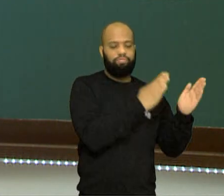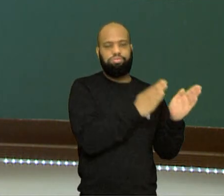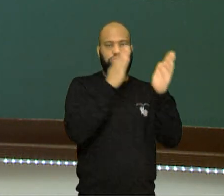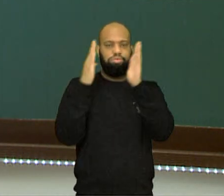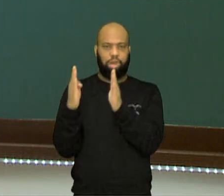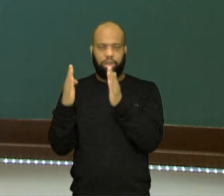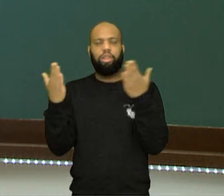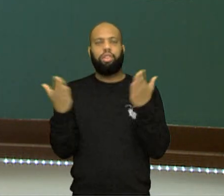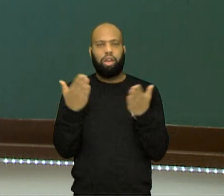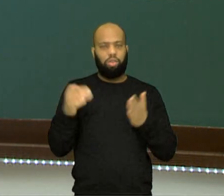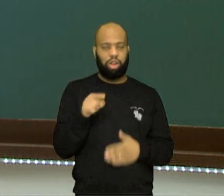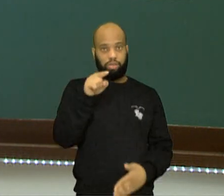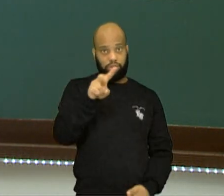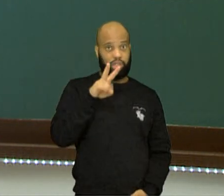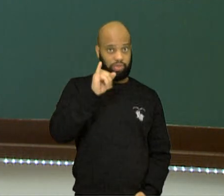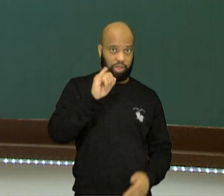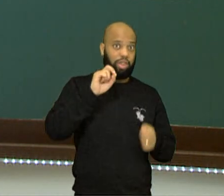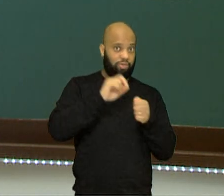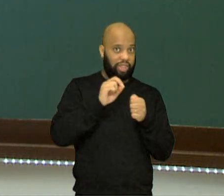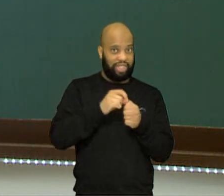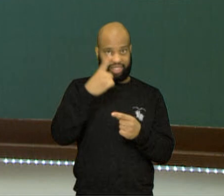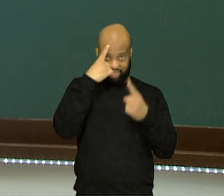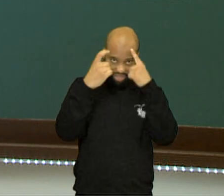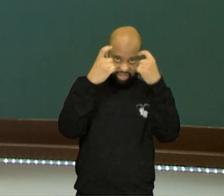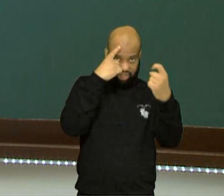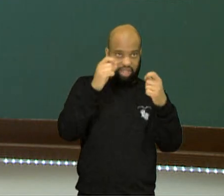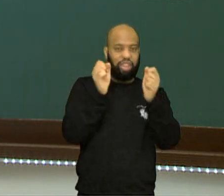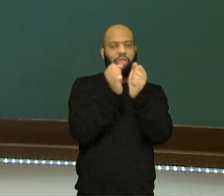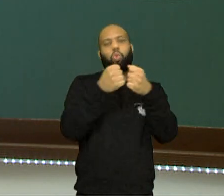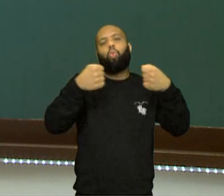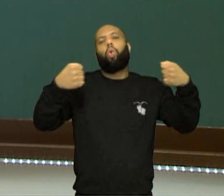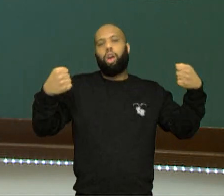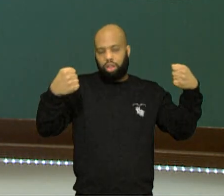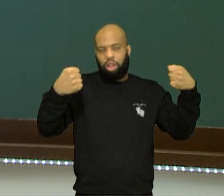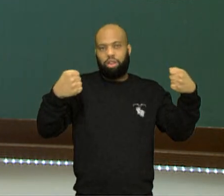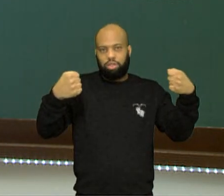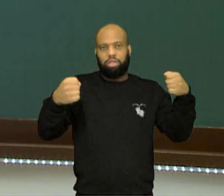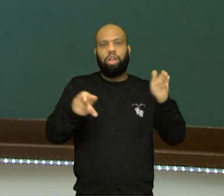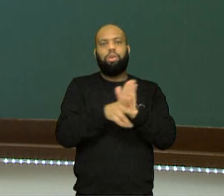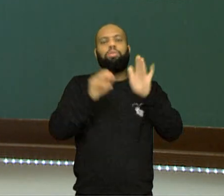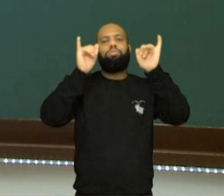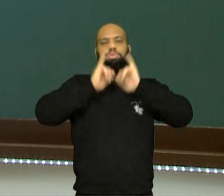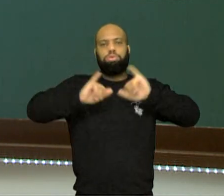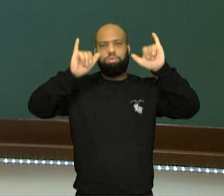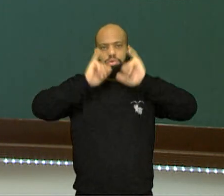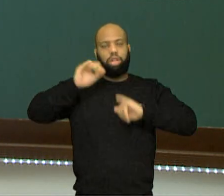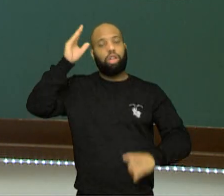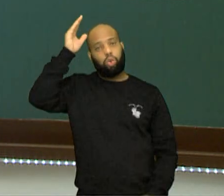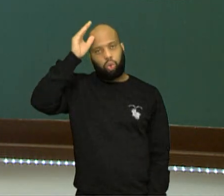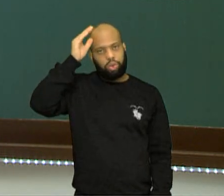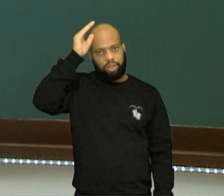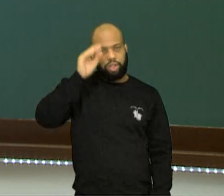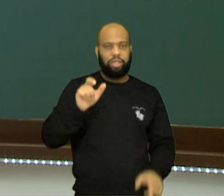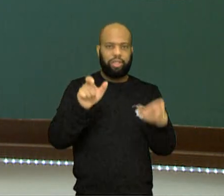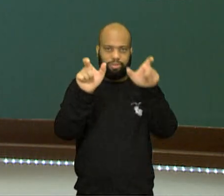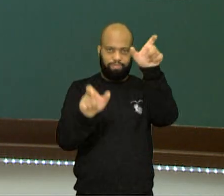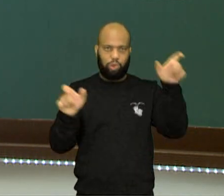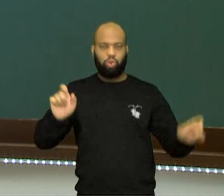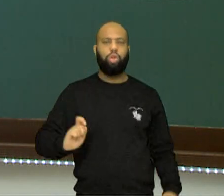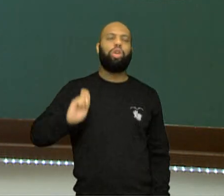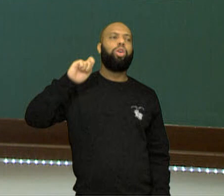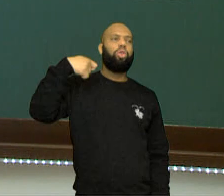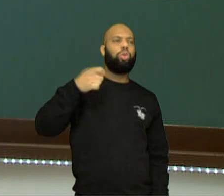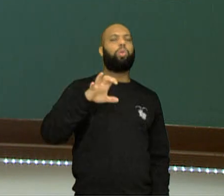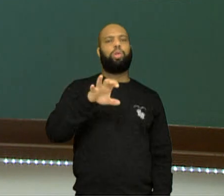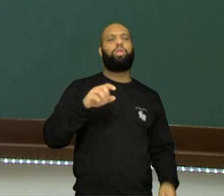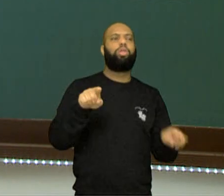nossa simulação ali da criação de um cartaz de publicidade para conscientizar as pessoas